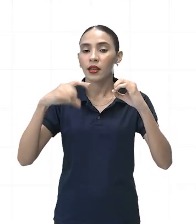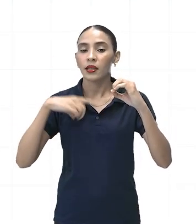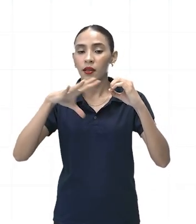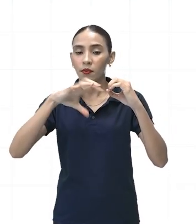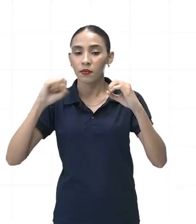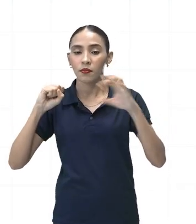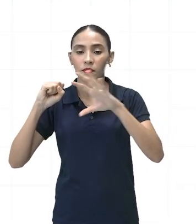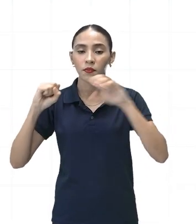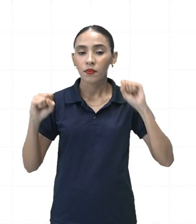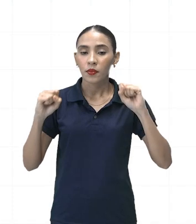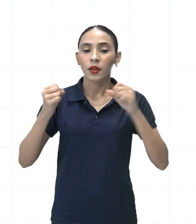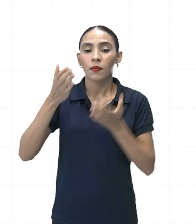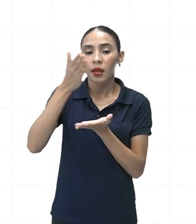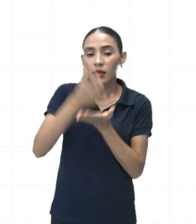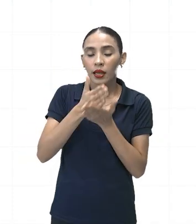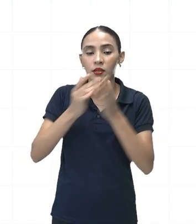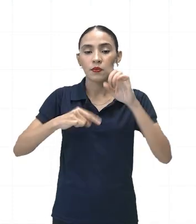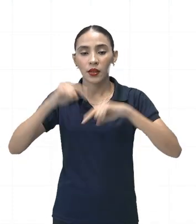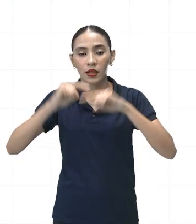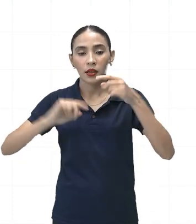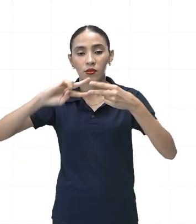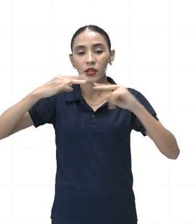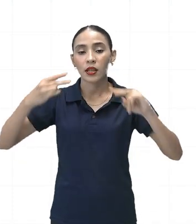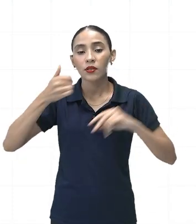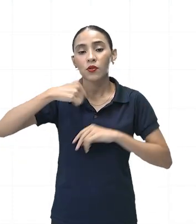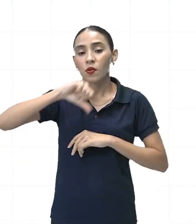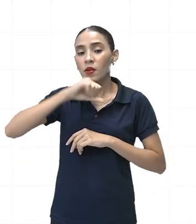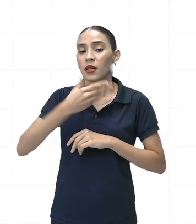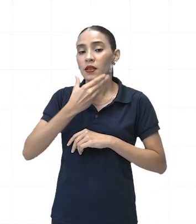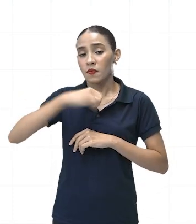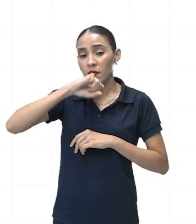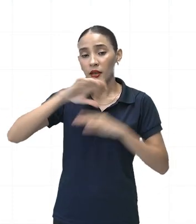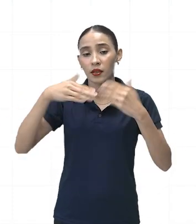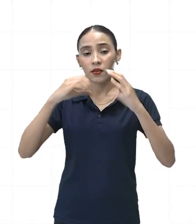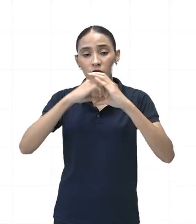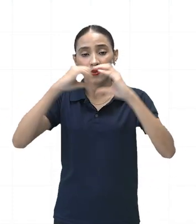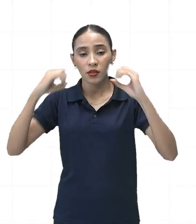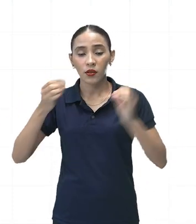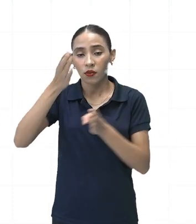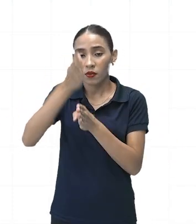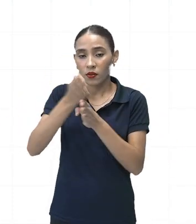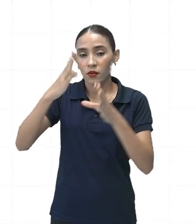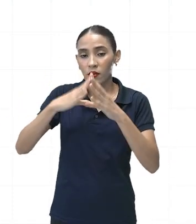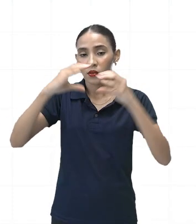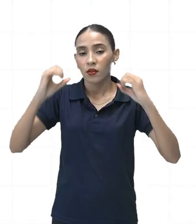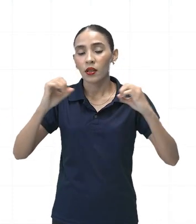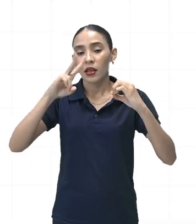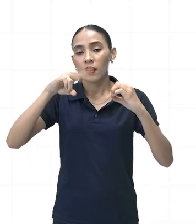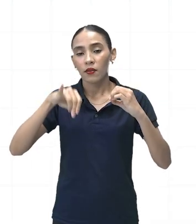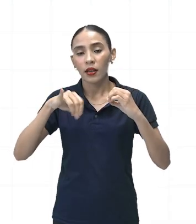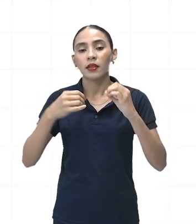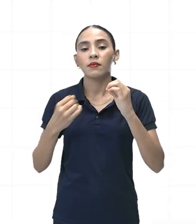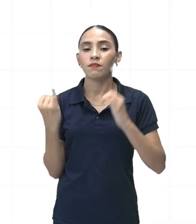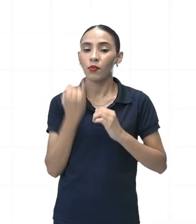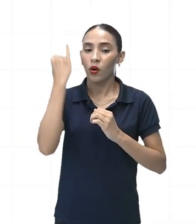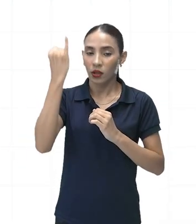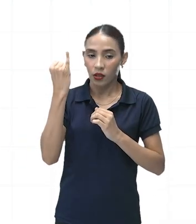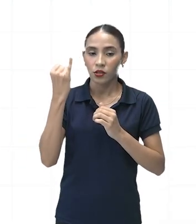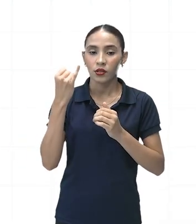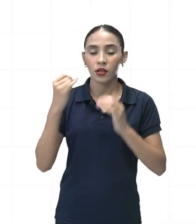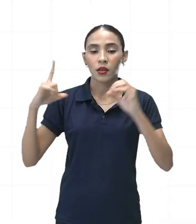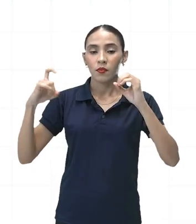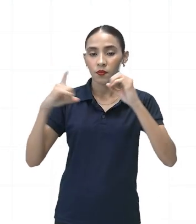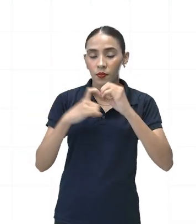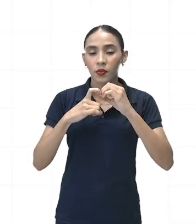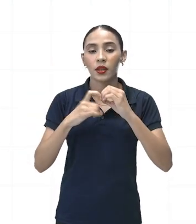gameta receba metade do material genético dos pais. Então, a divisão celular, especialmente a meiose, é essencial para a formação dos